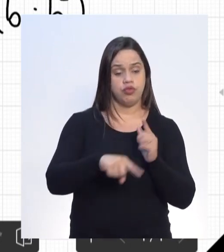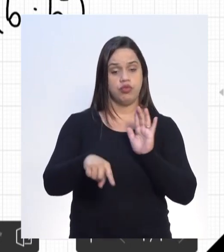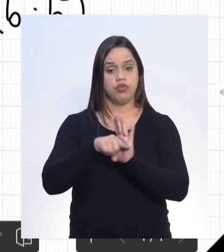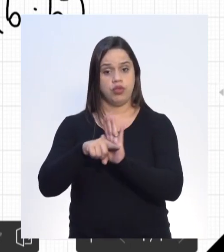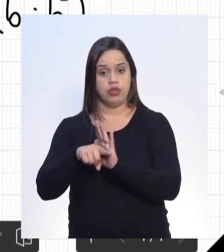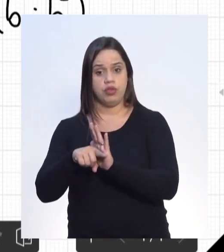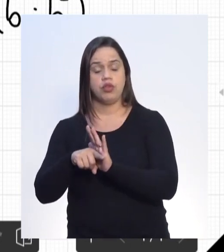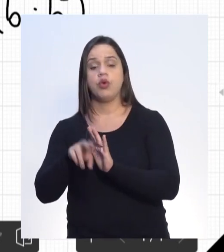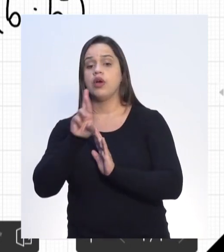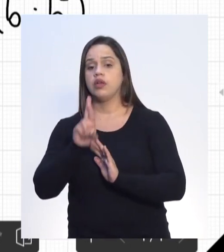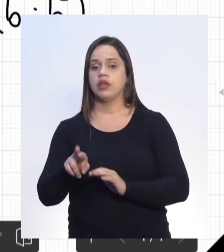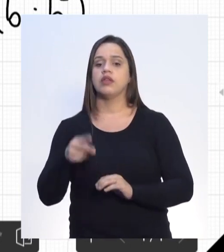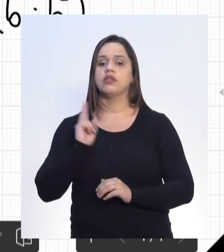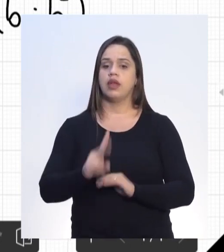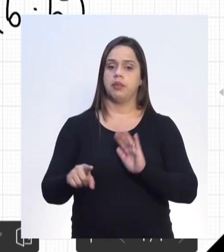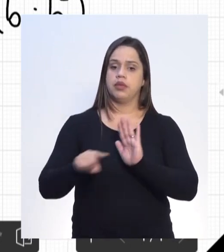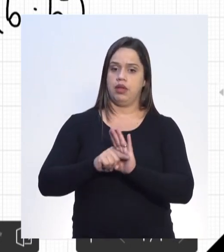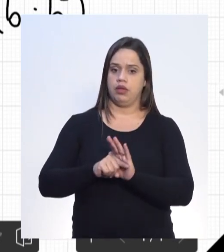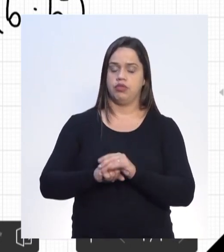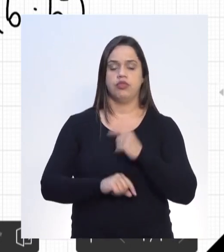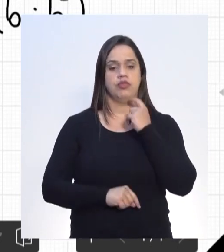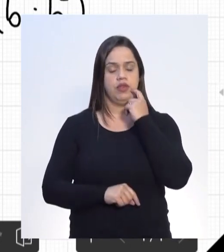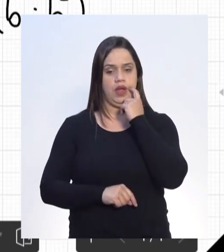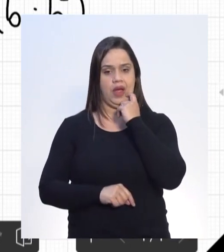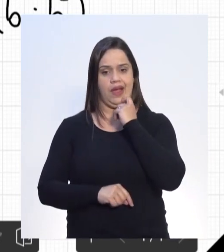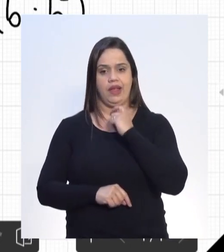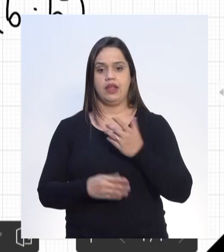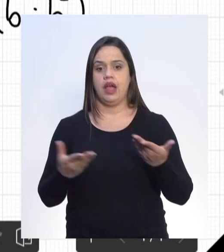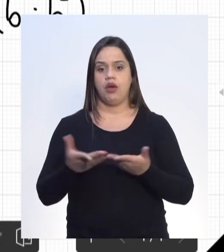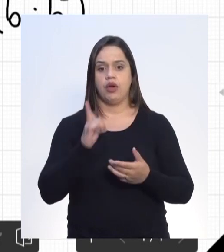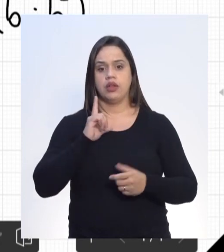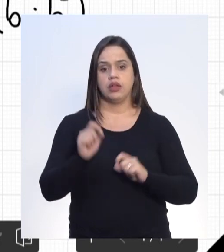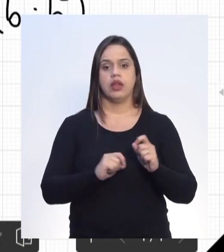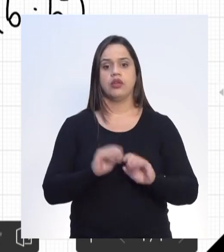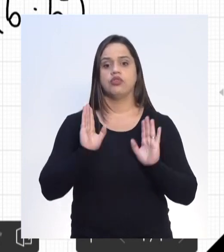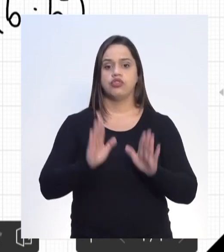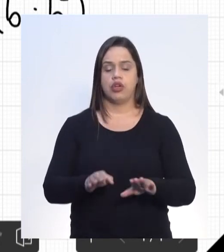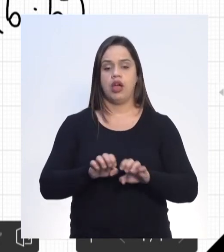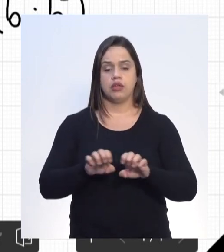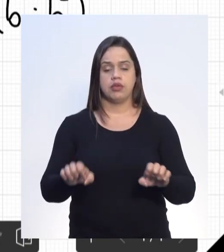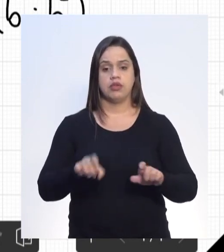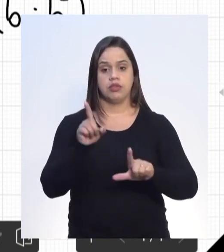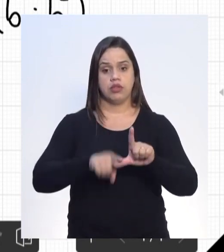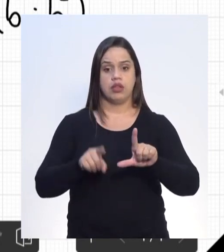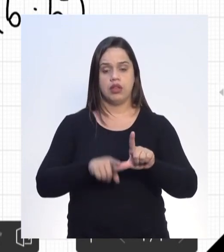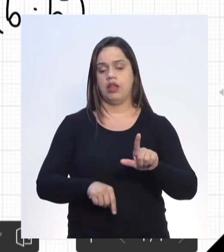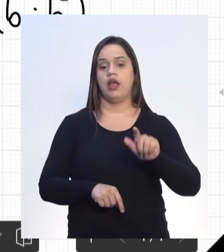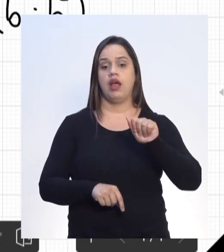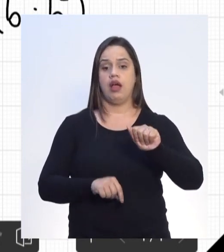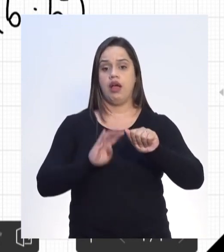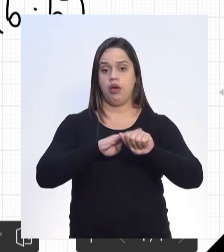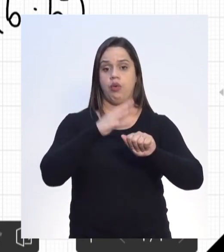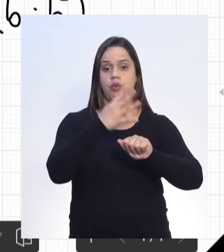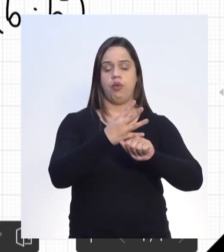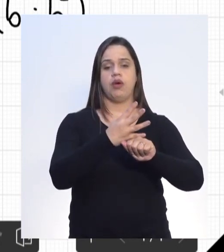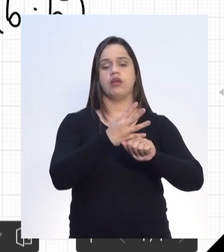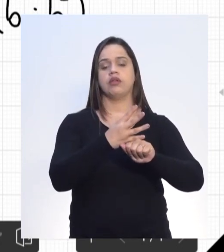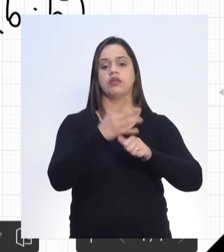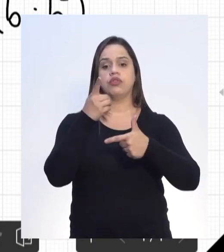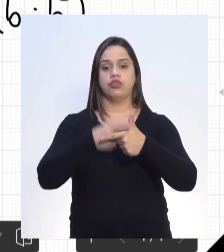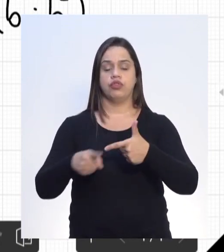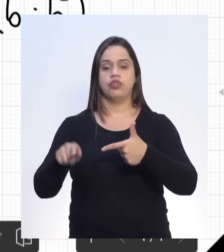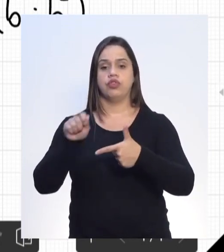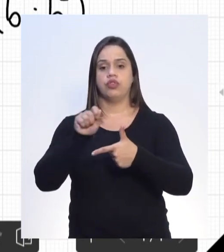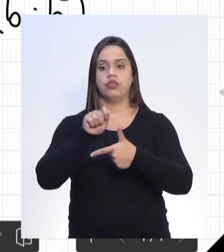o resultado é negativo, tudo bem? E aí aqui a gente tem a expressão, não é isso? A elevado à quarta dividido por